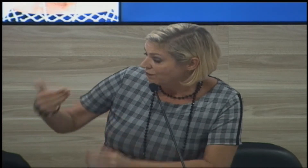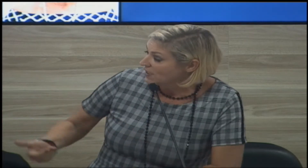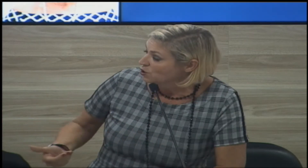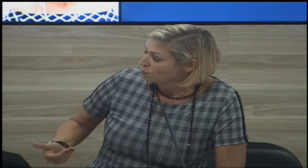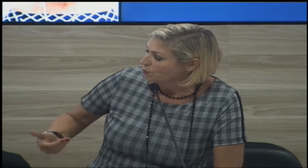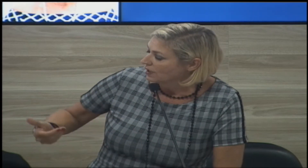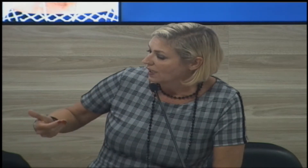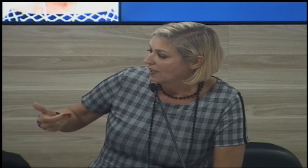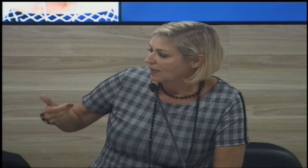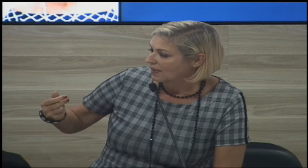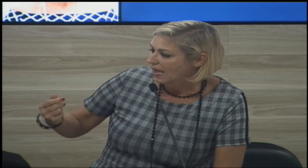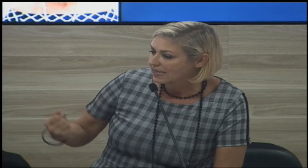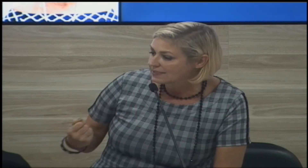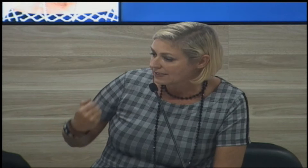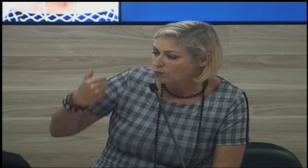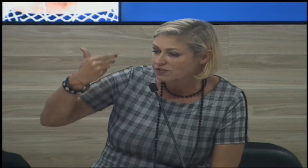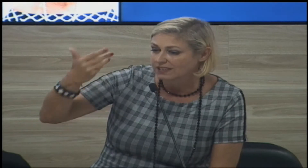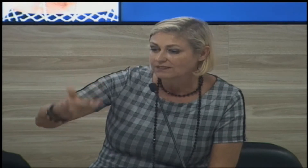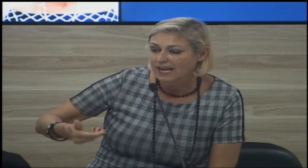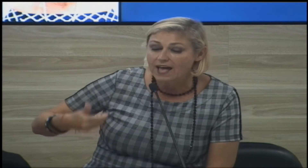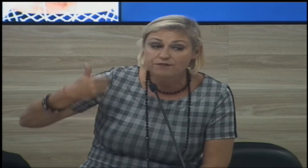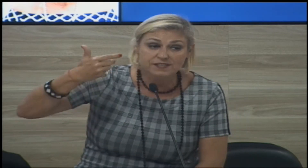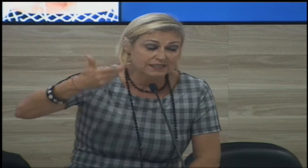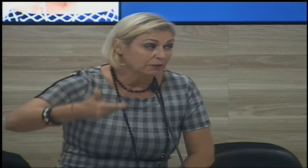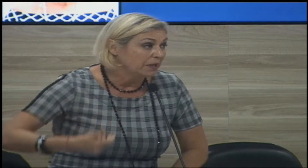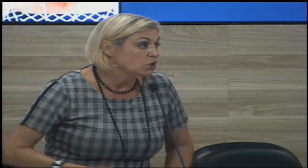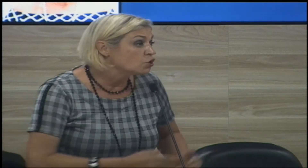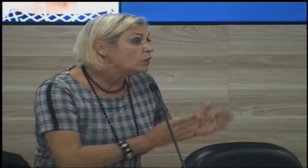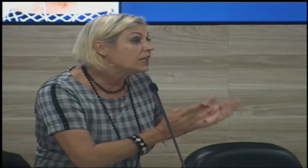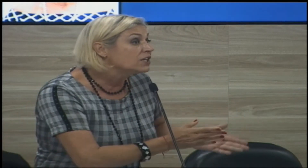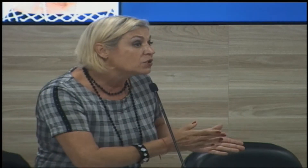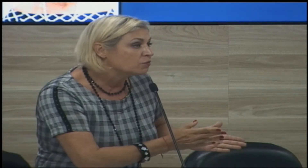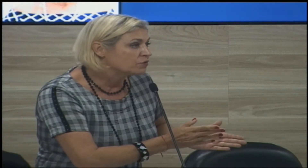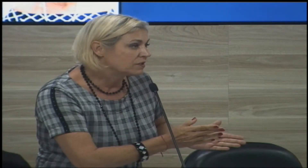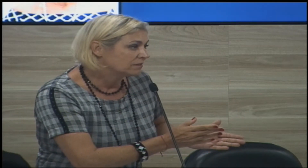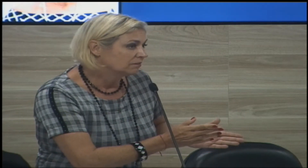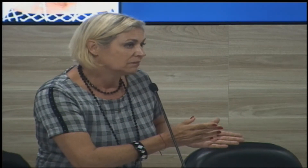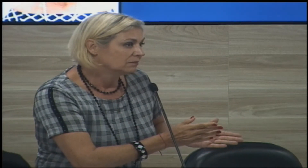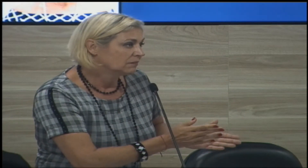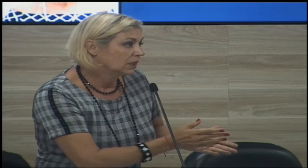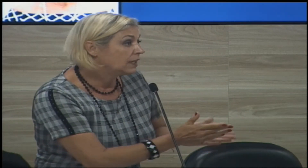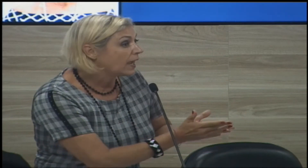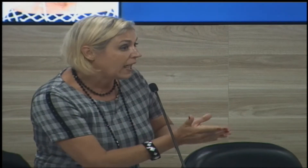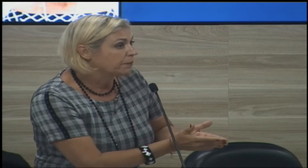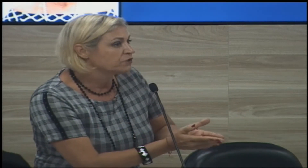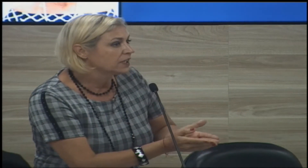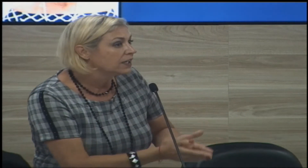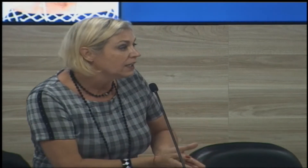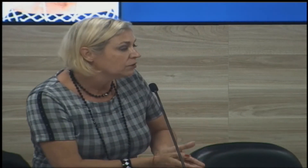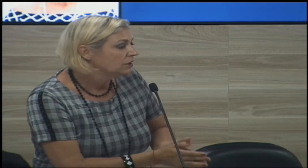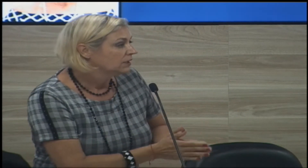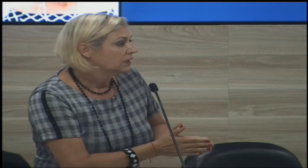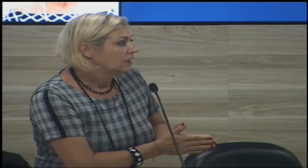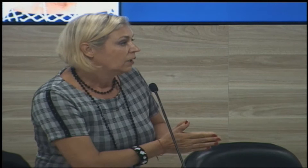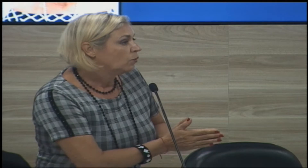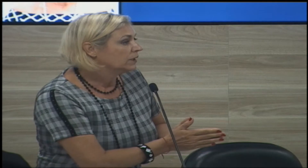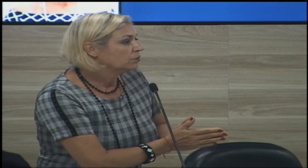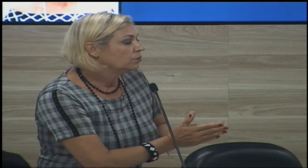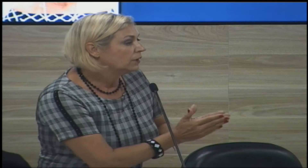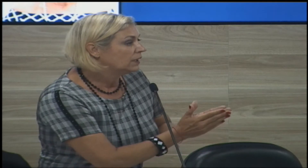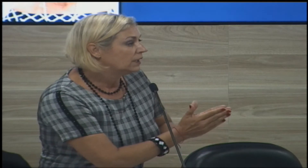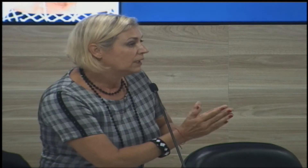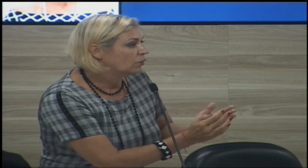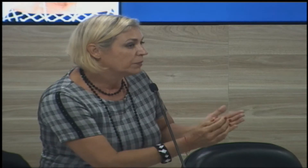É difícil porque aí são os entraves também jurídicos que acabam se criando